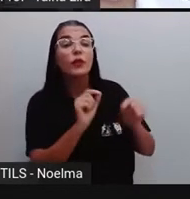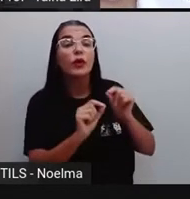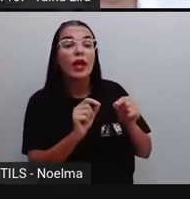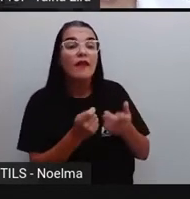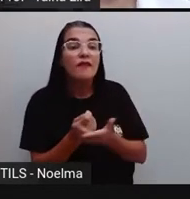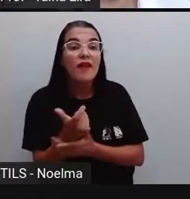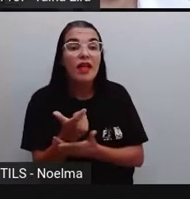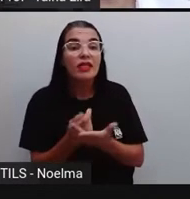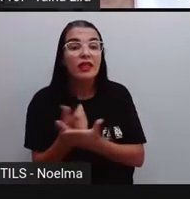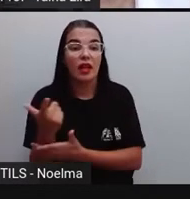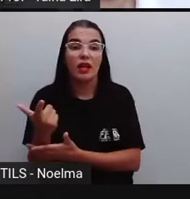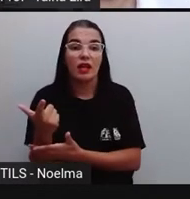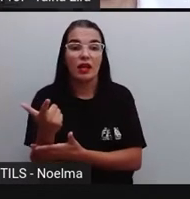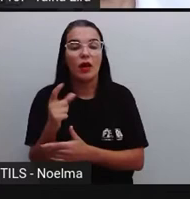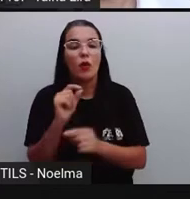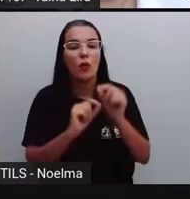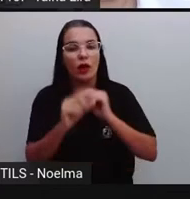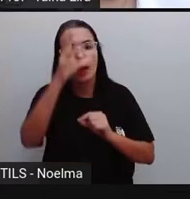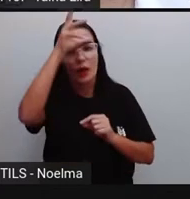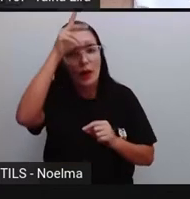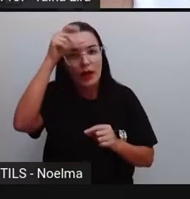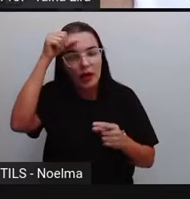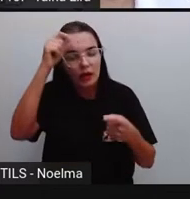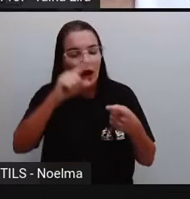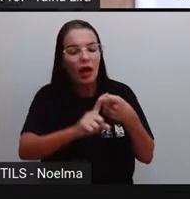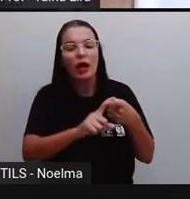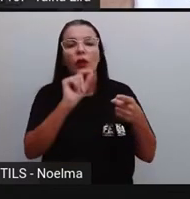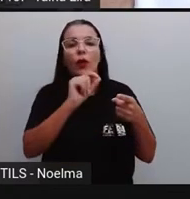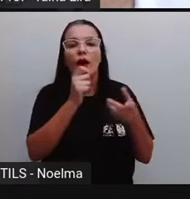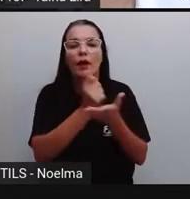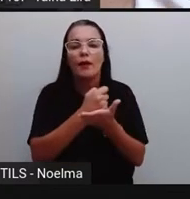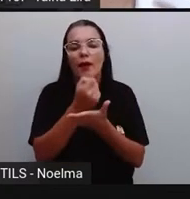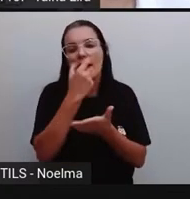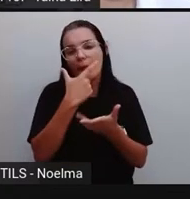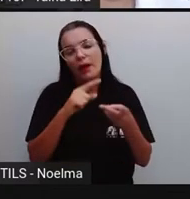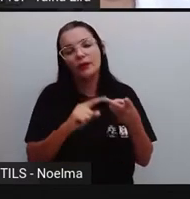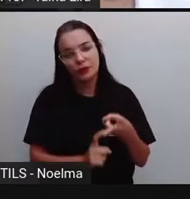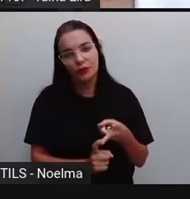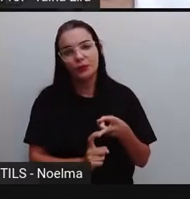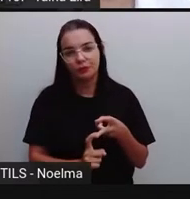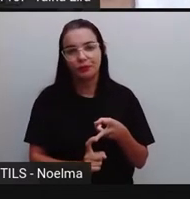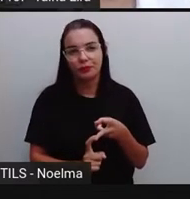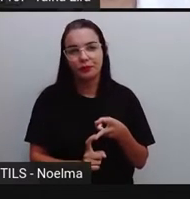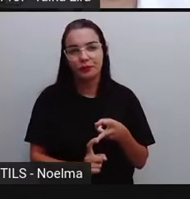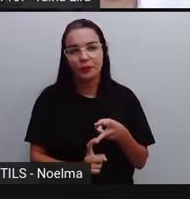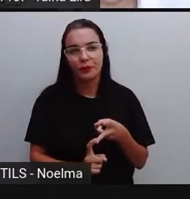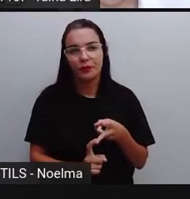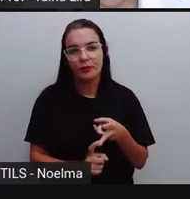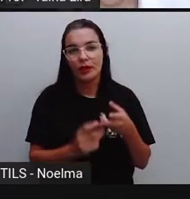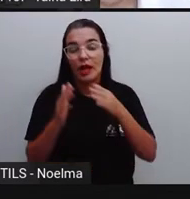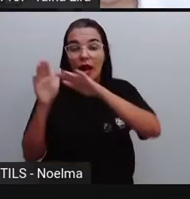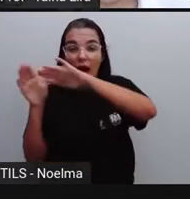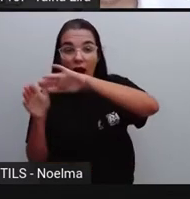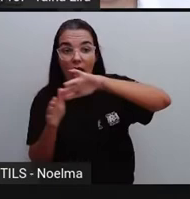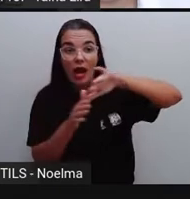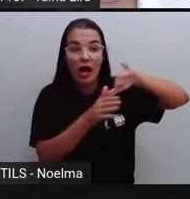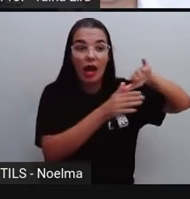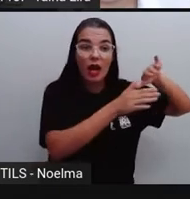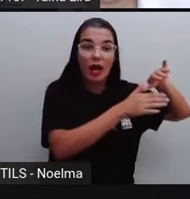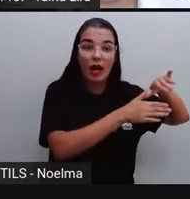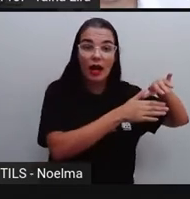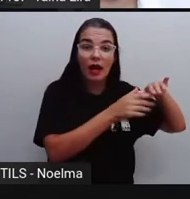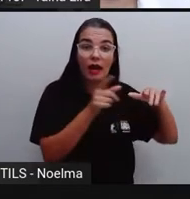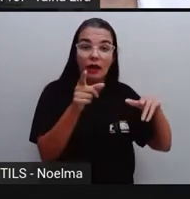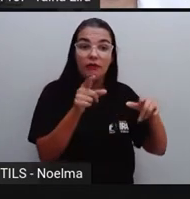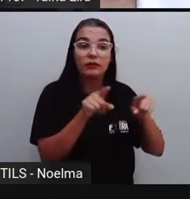o refrigerante. Esse aqui tem o objetivo, ó, de vender o remédio. Esse que a gente viu